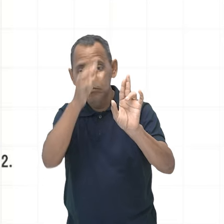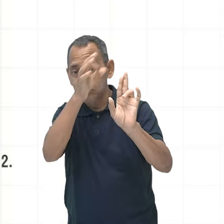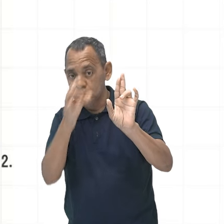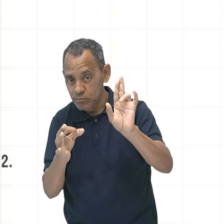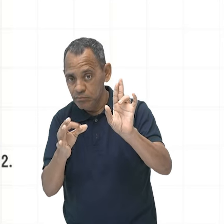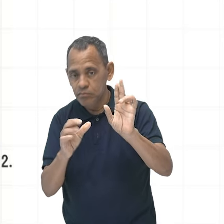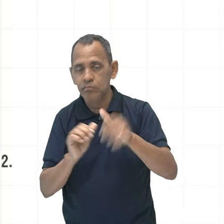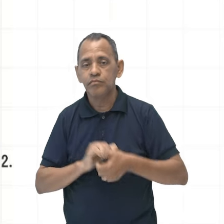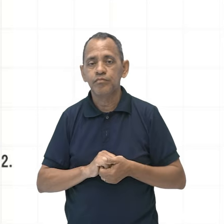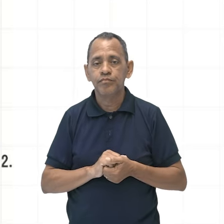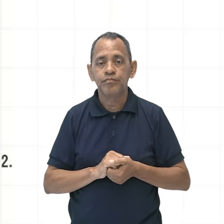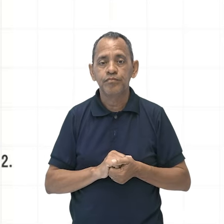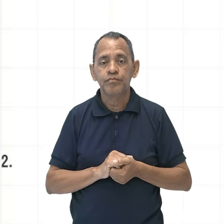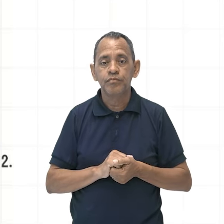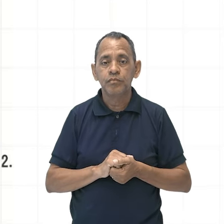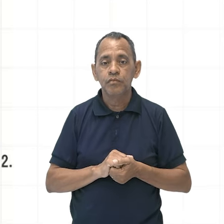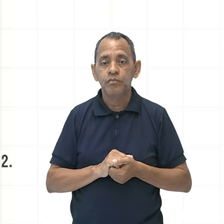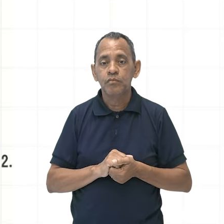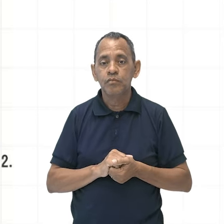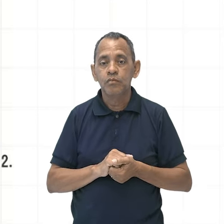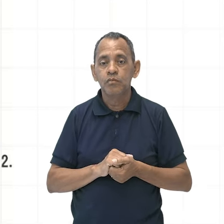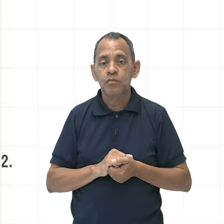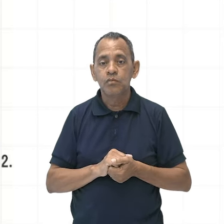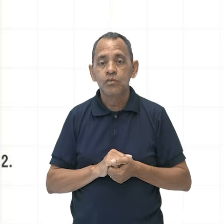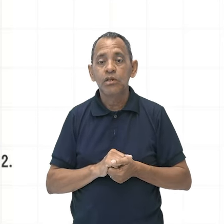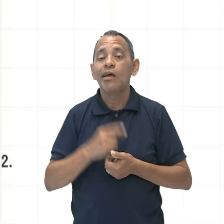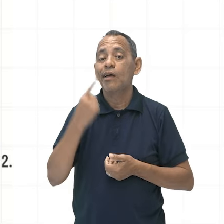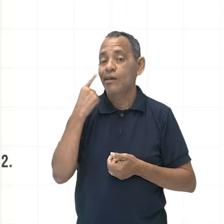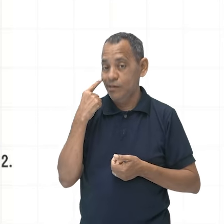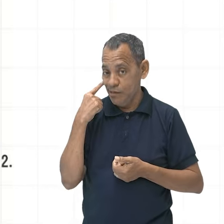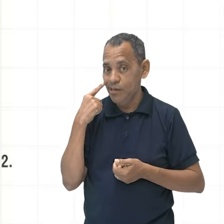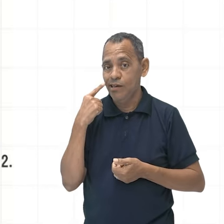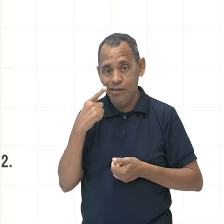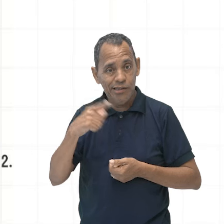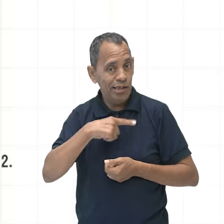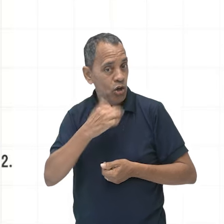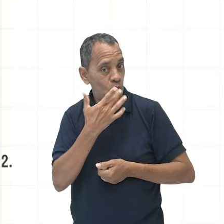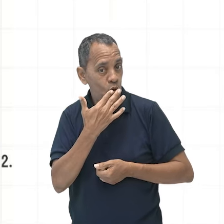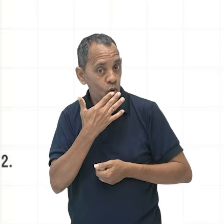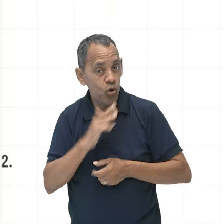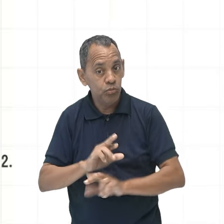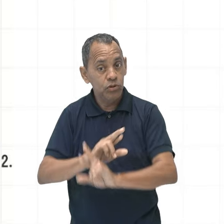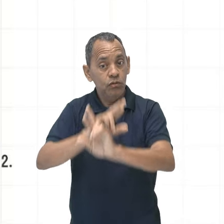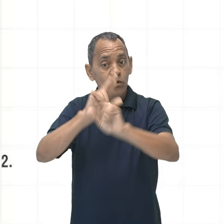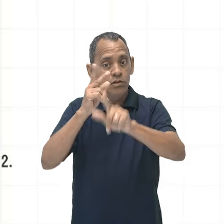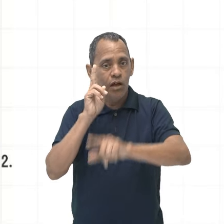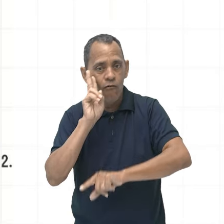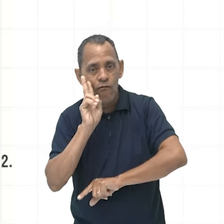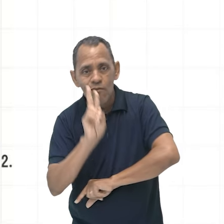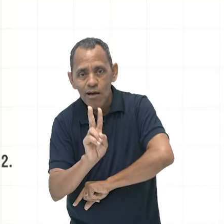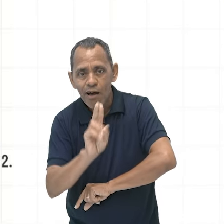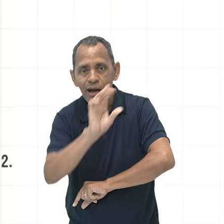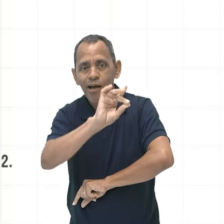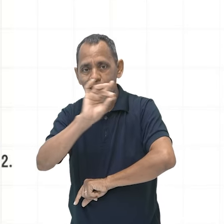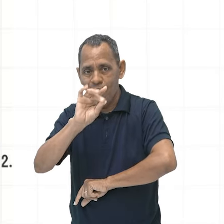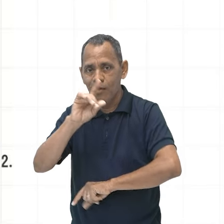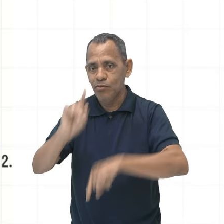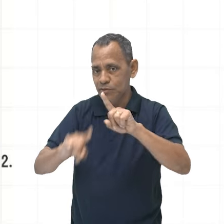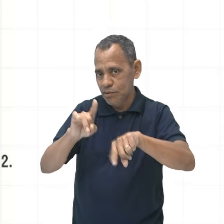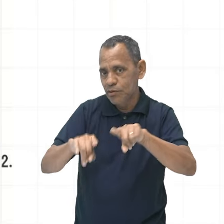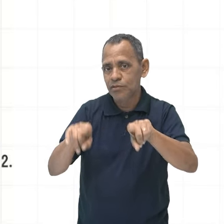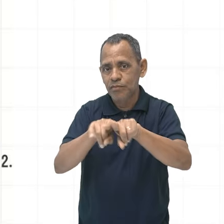seja, porcentagens. E os setores são coloridos para diferenciar visualmente cada produto.